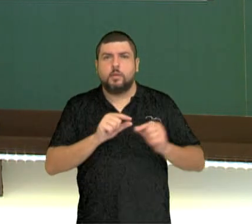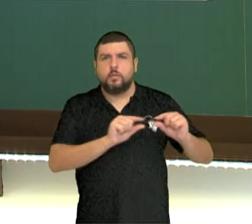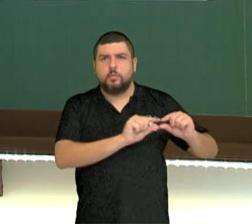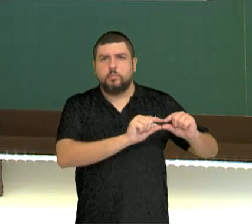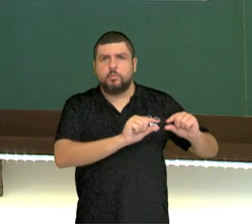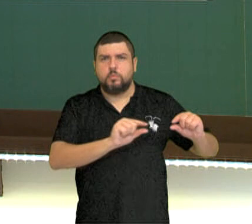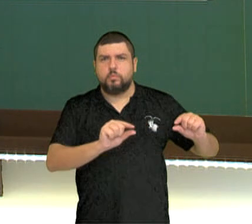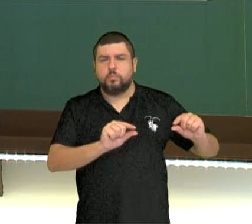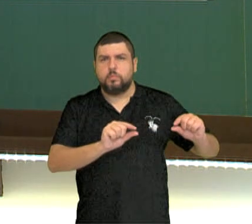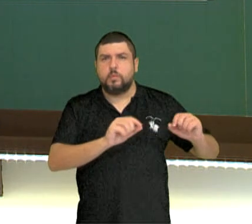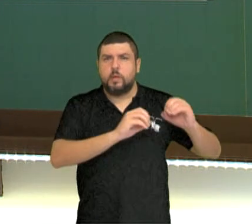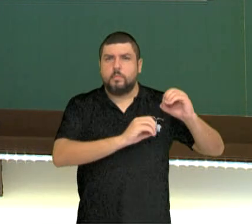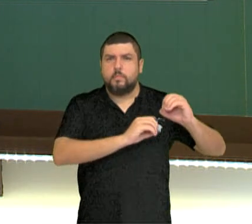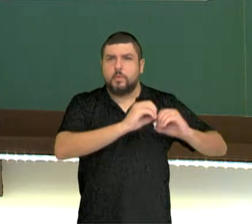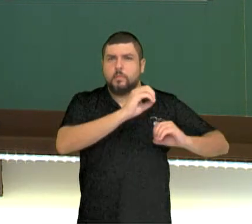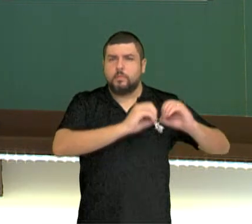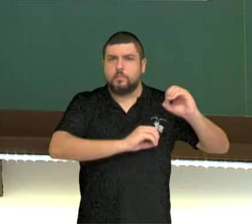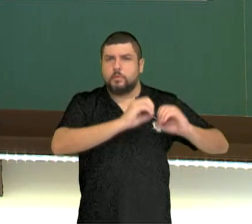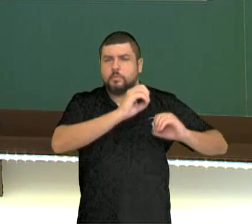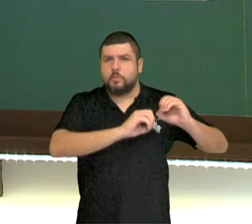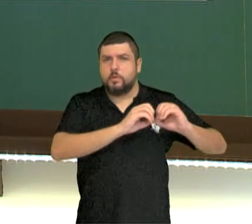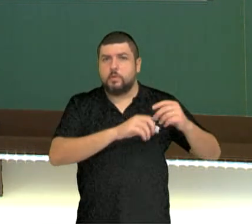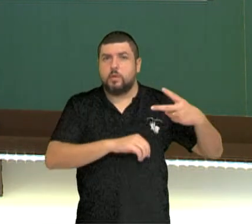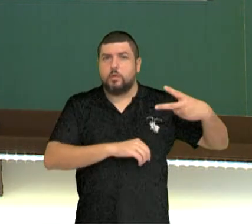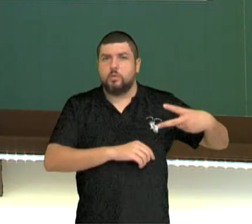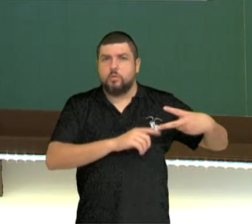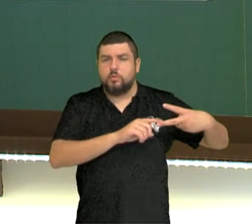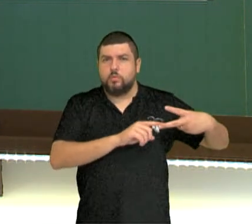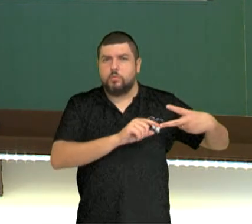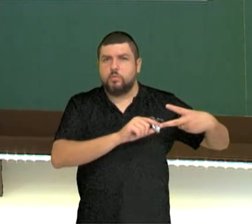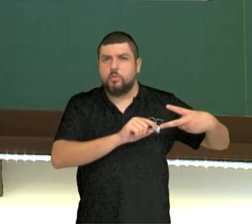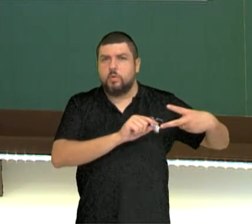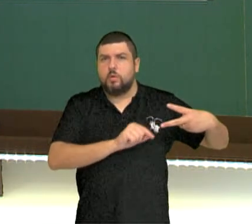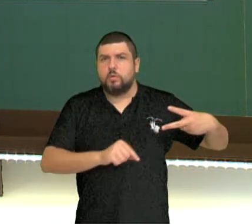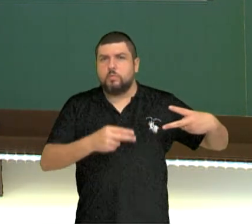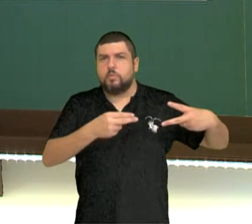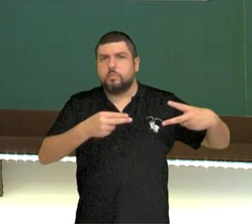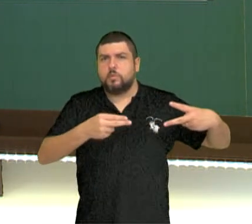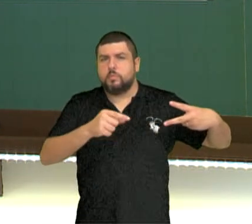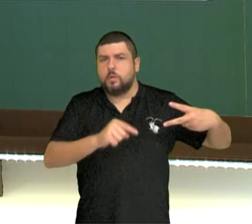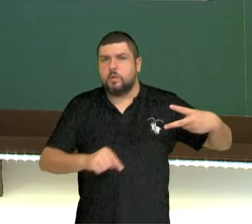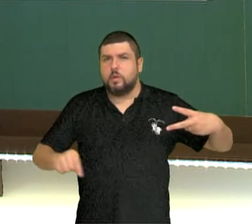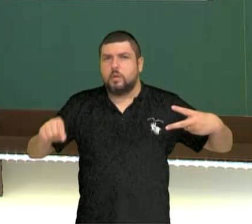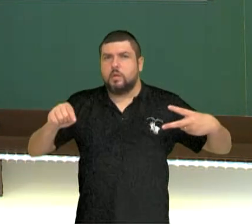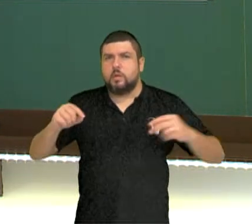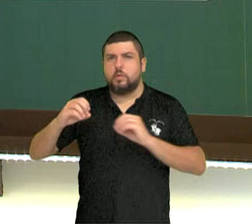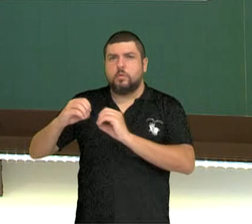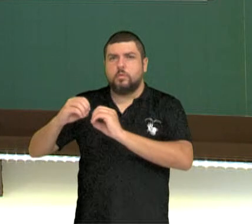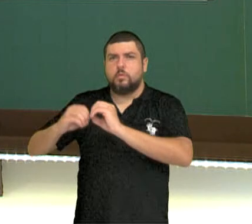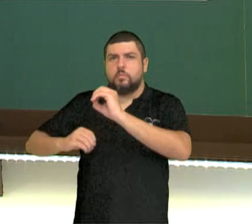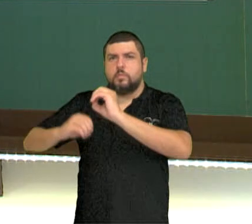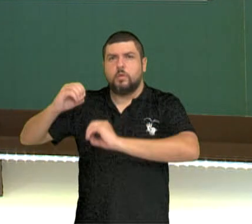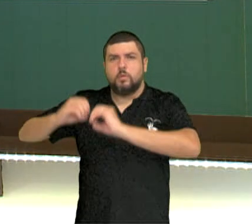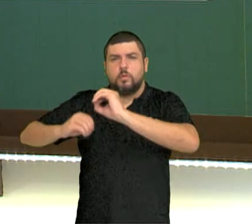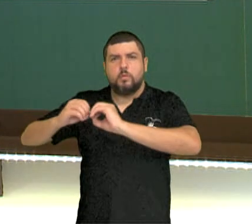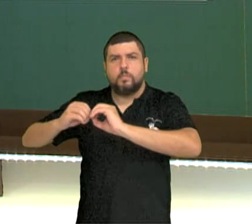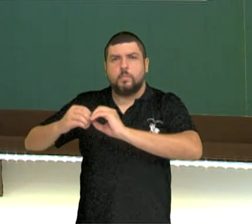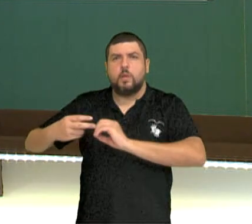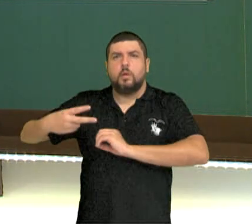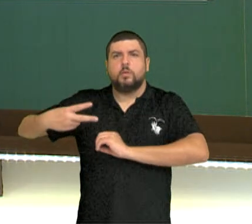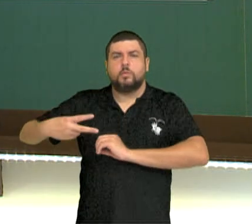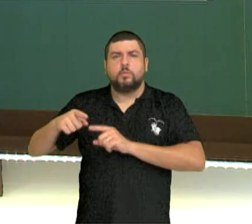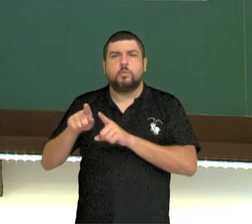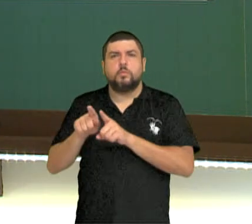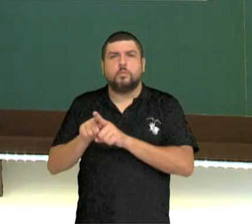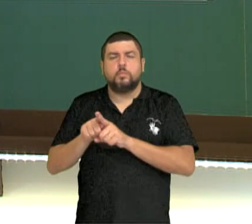São duas moléculas de peróxido de hidrogênio, deste lado aqui. E mantém-se aqui os 2 átomos